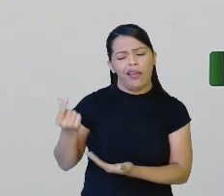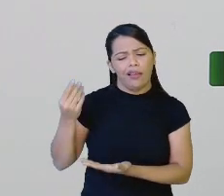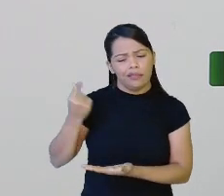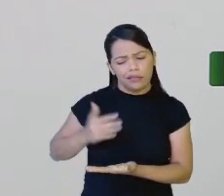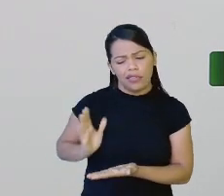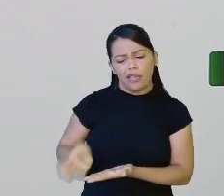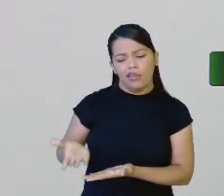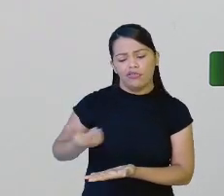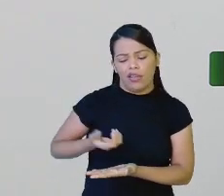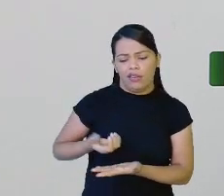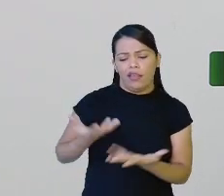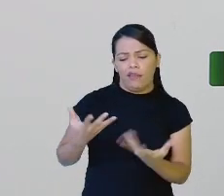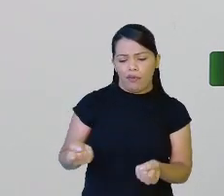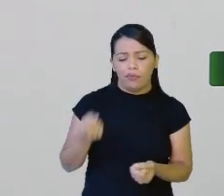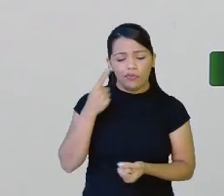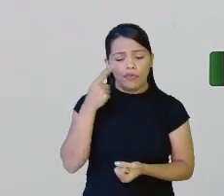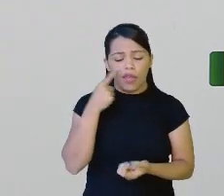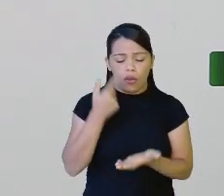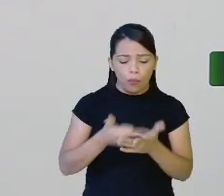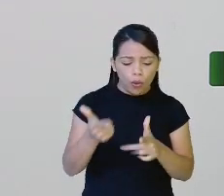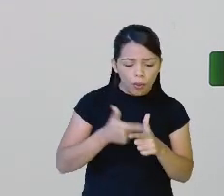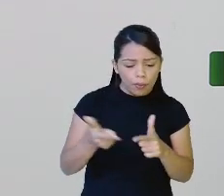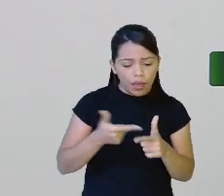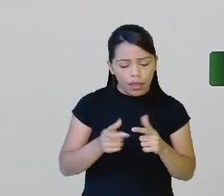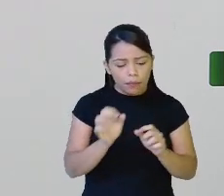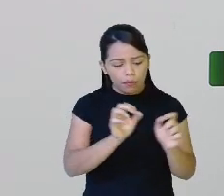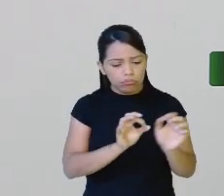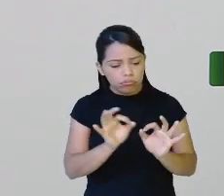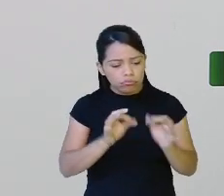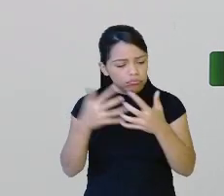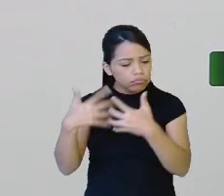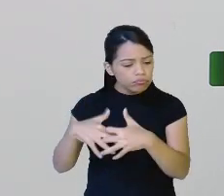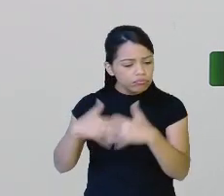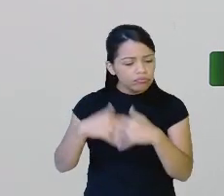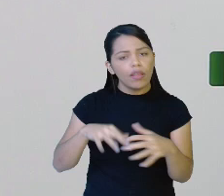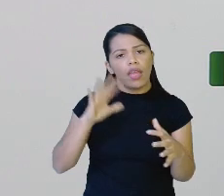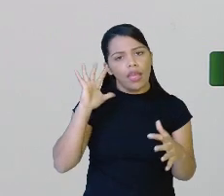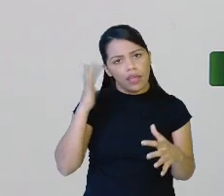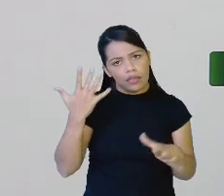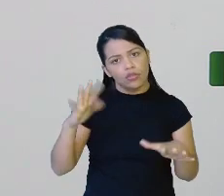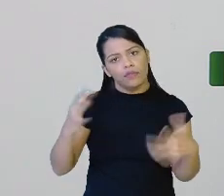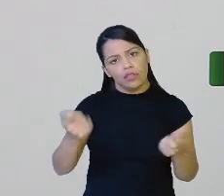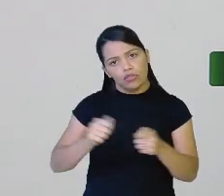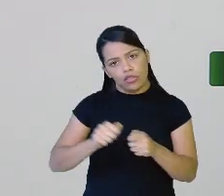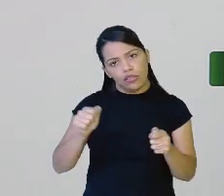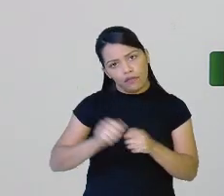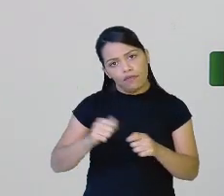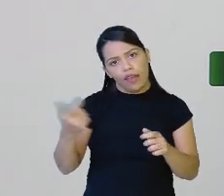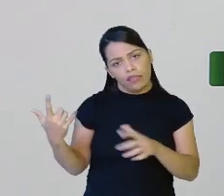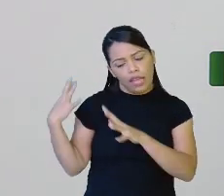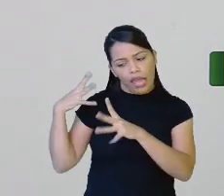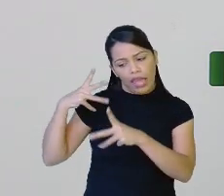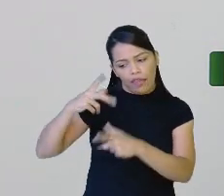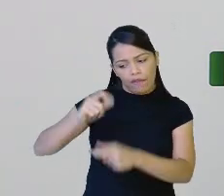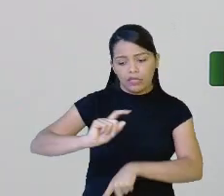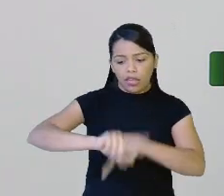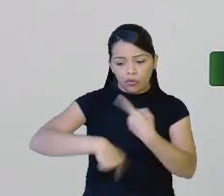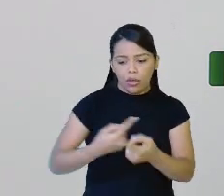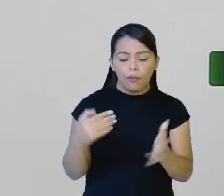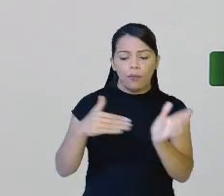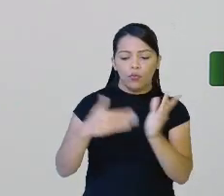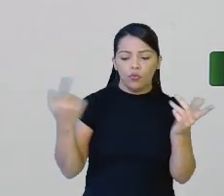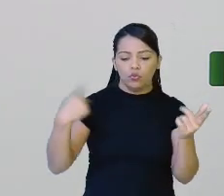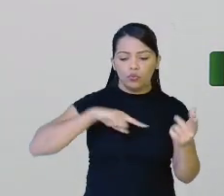gente vai resolver algumas coisas juntos. Vamos fazer a velha retomada e, por último, claro, o nosso desafio,